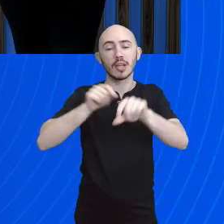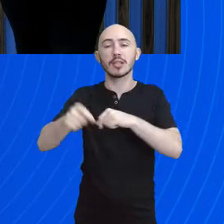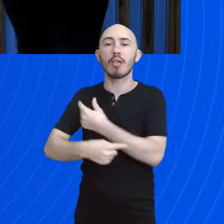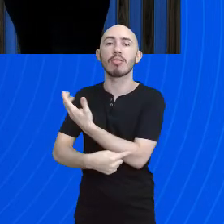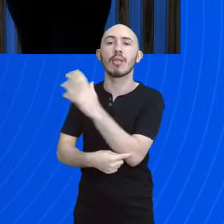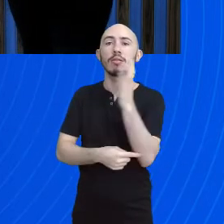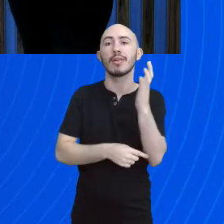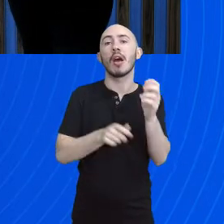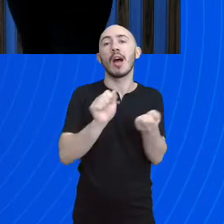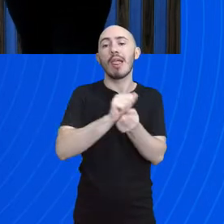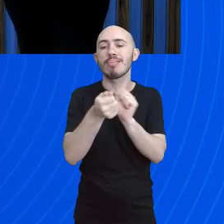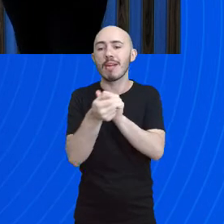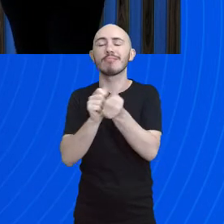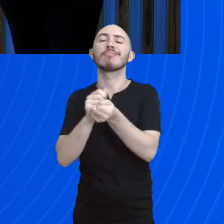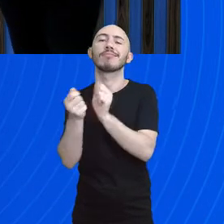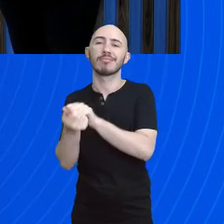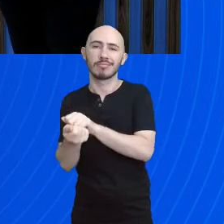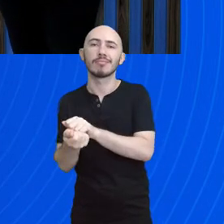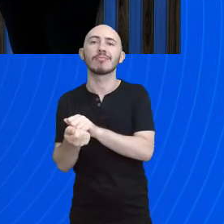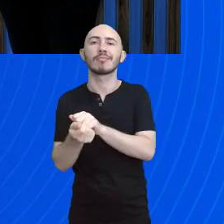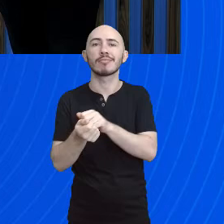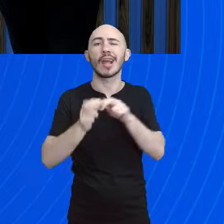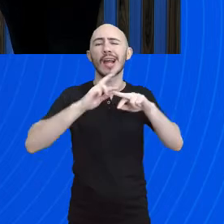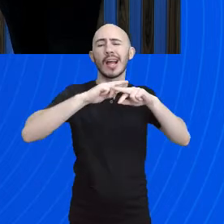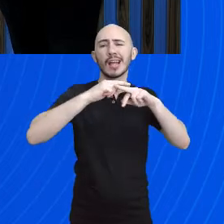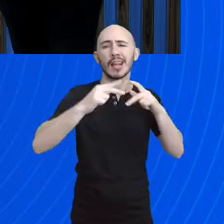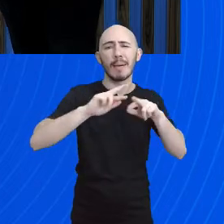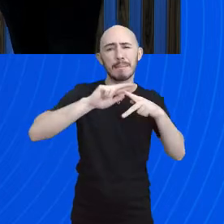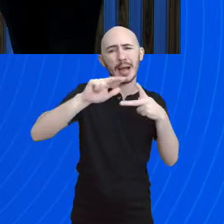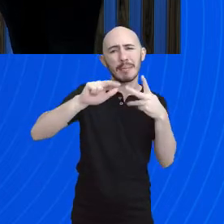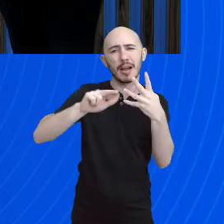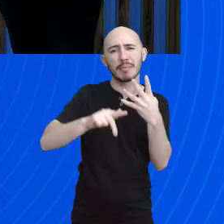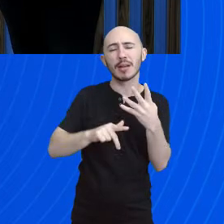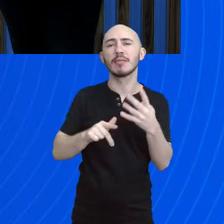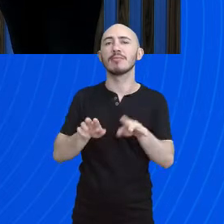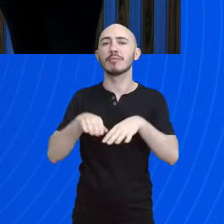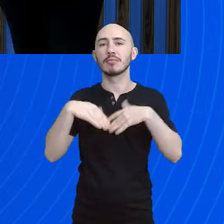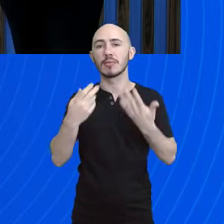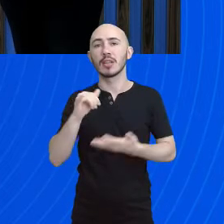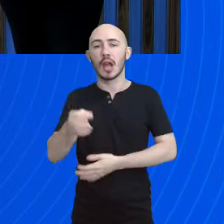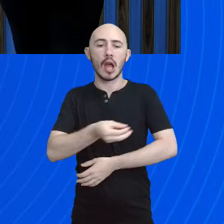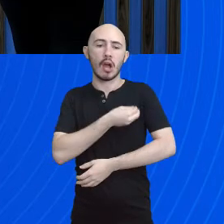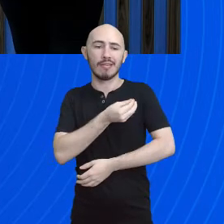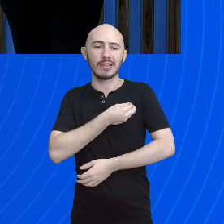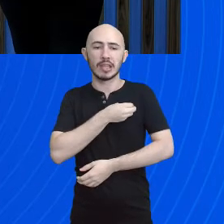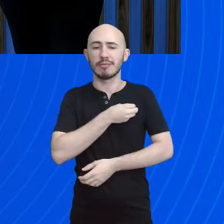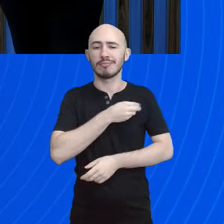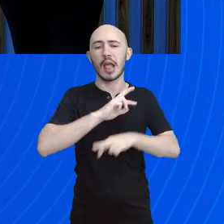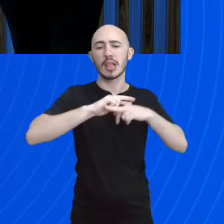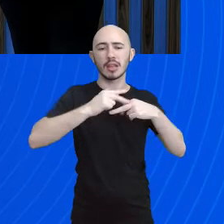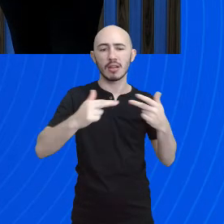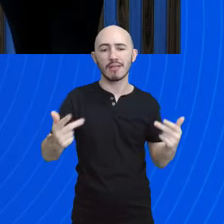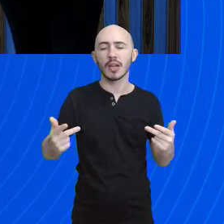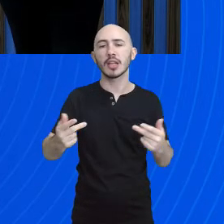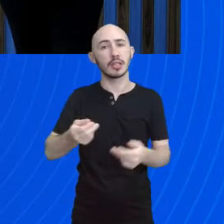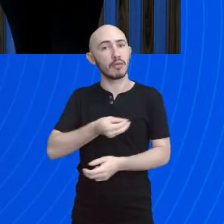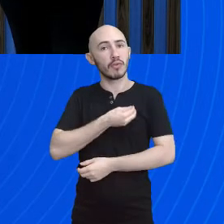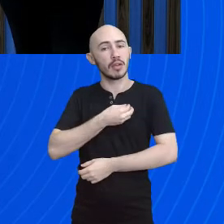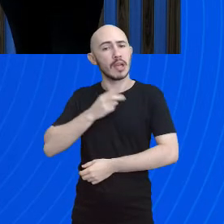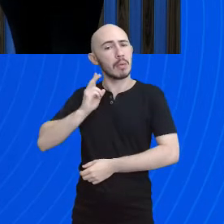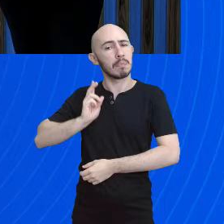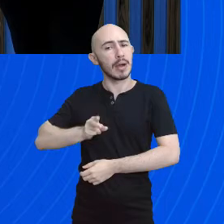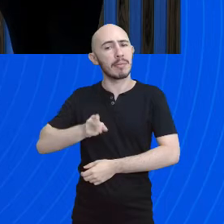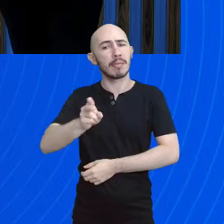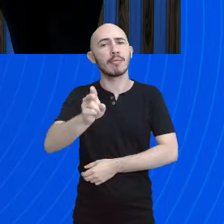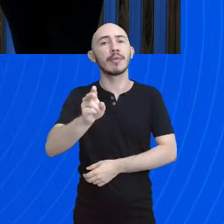A adaptação à adversidade, né? A espécie sobrevive por mais tempo se ela conseguir se